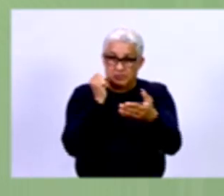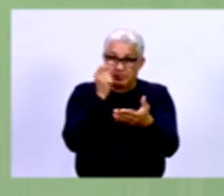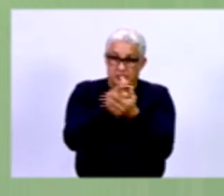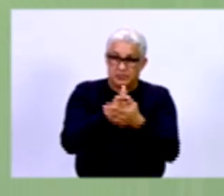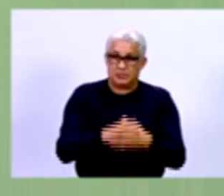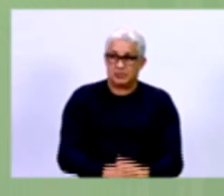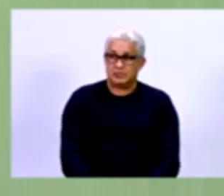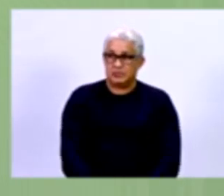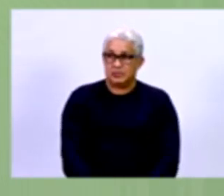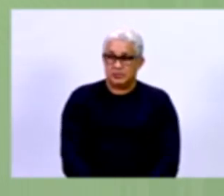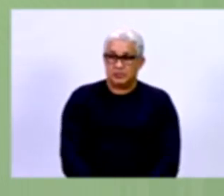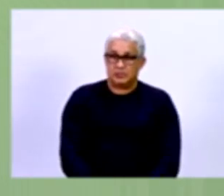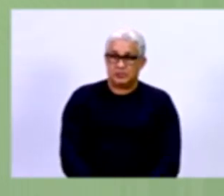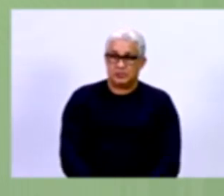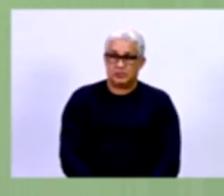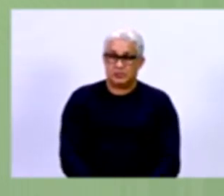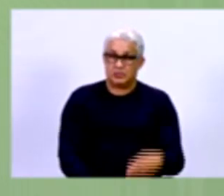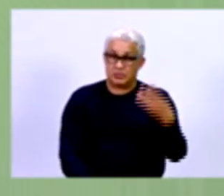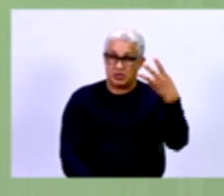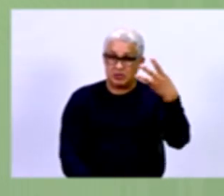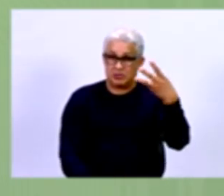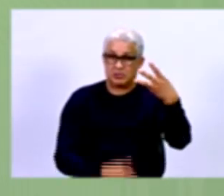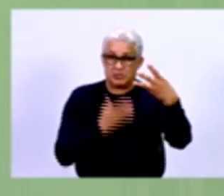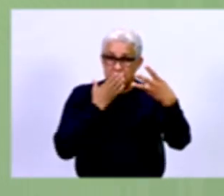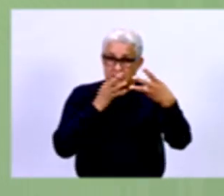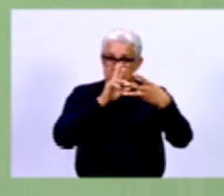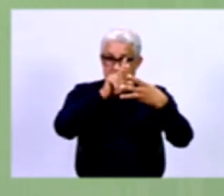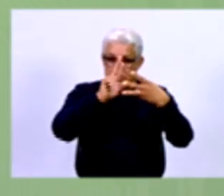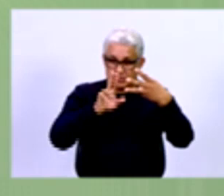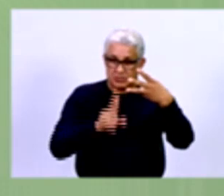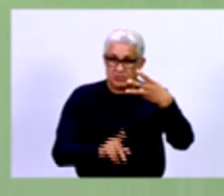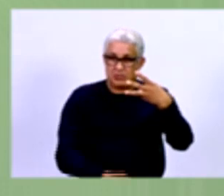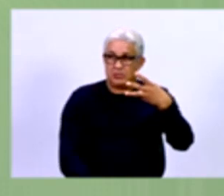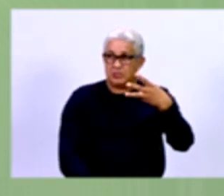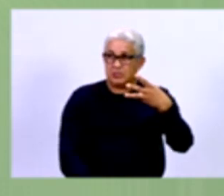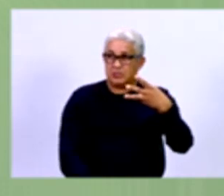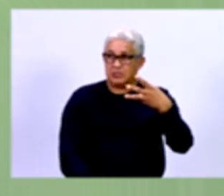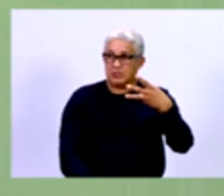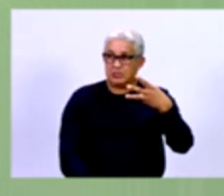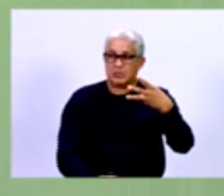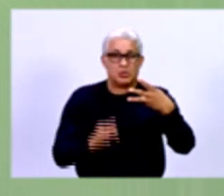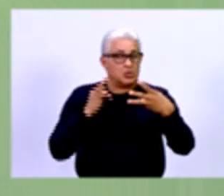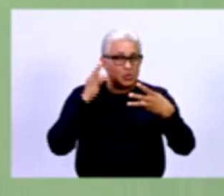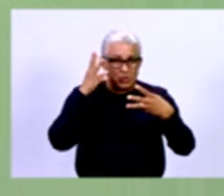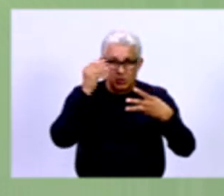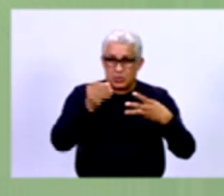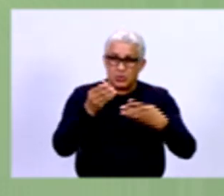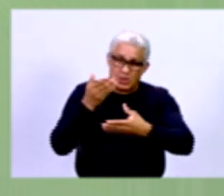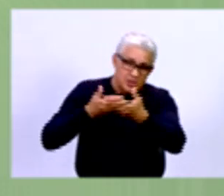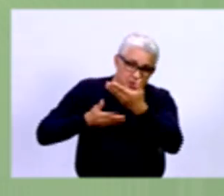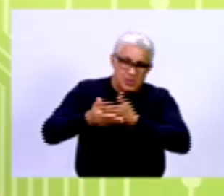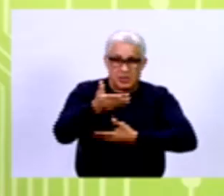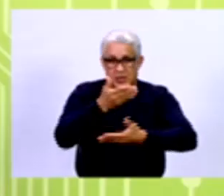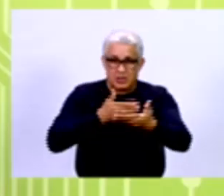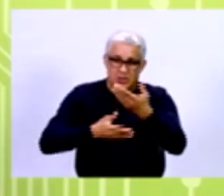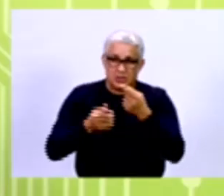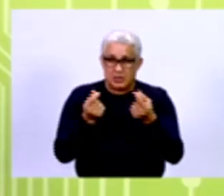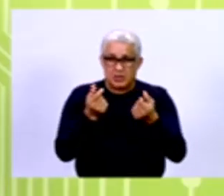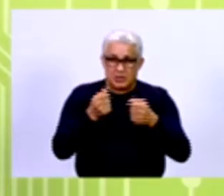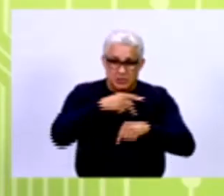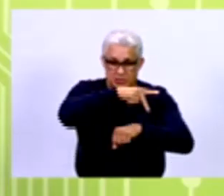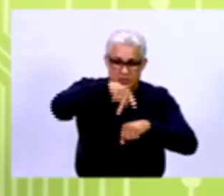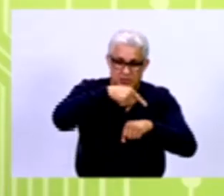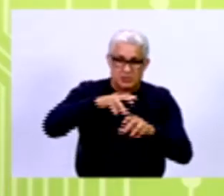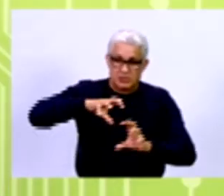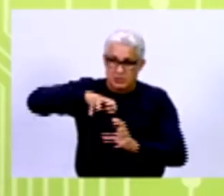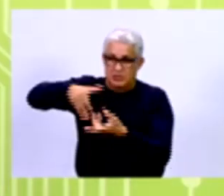a professora falou, de 3 formas, 3 enfoques, registra todas as transações do nosso país com o